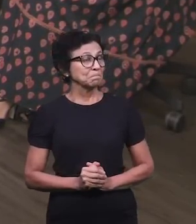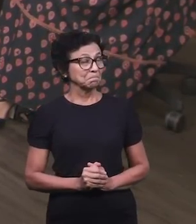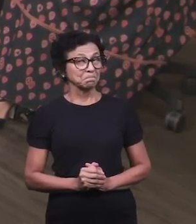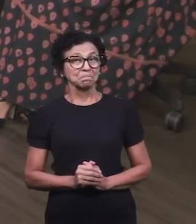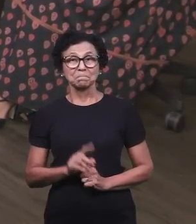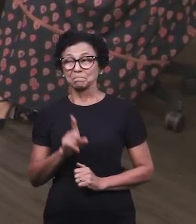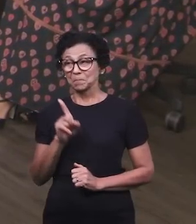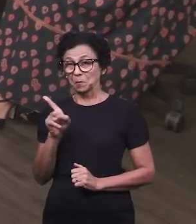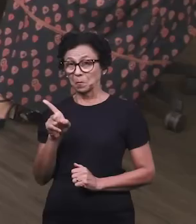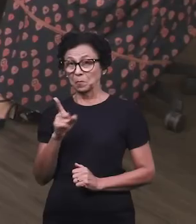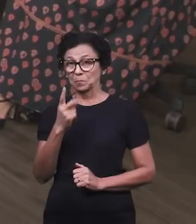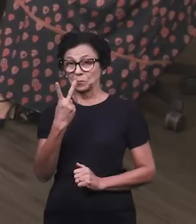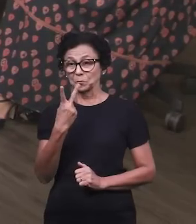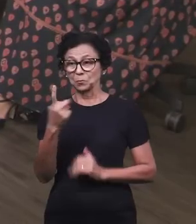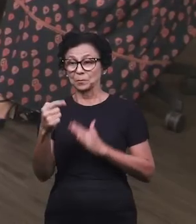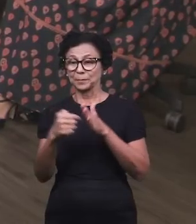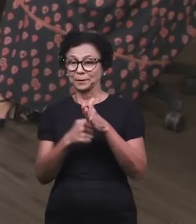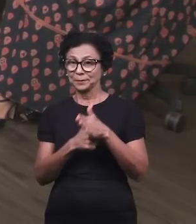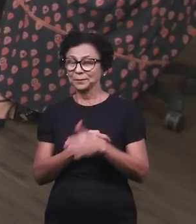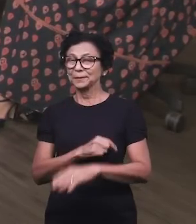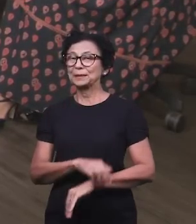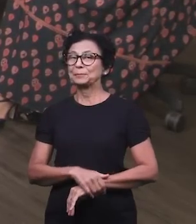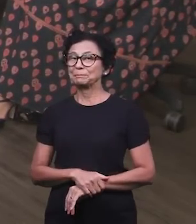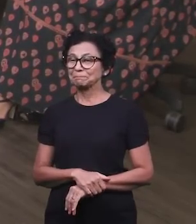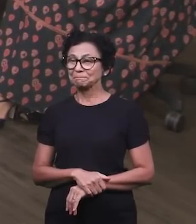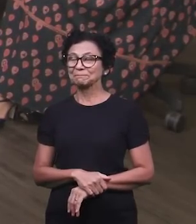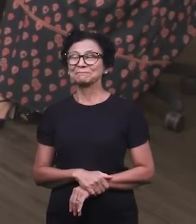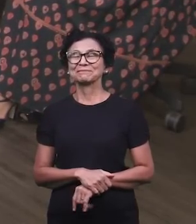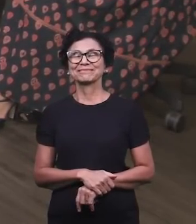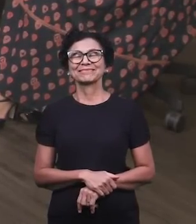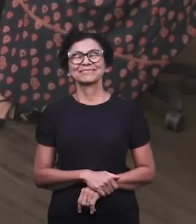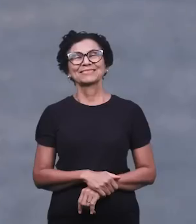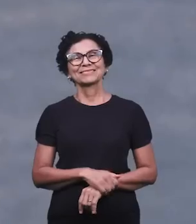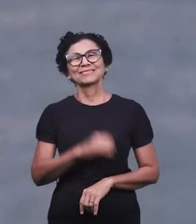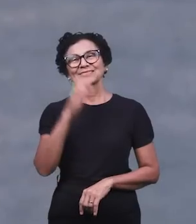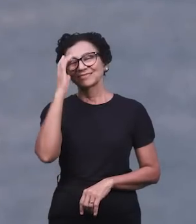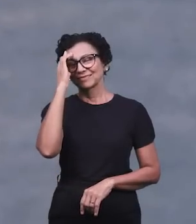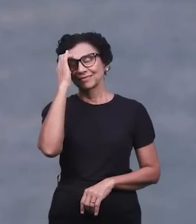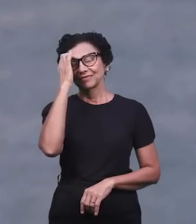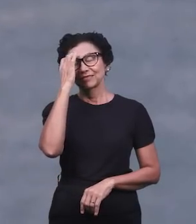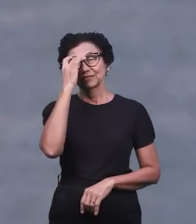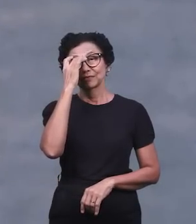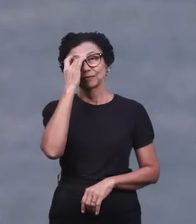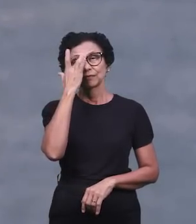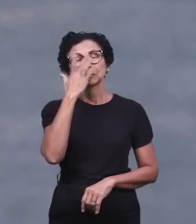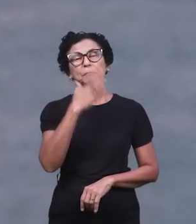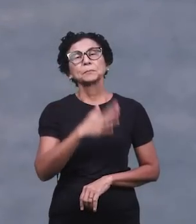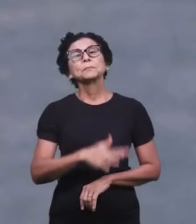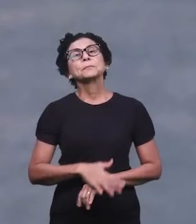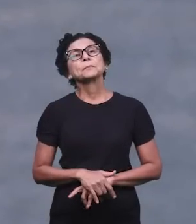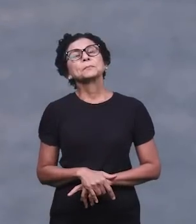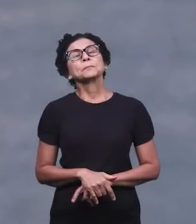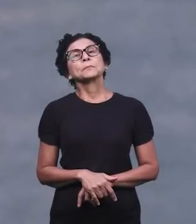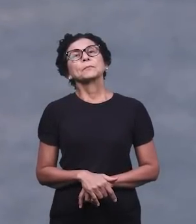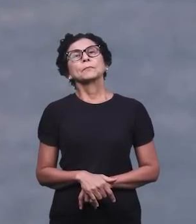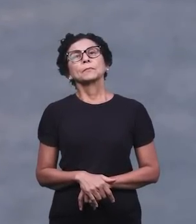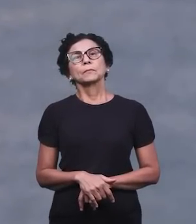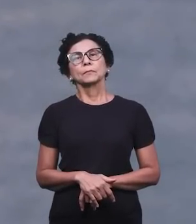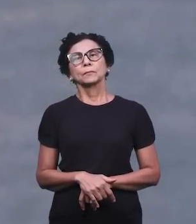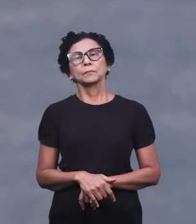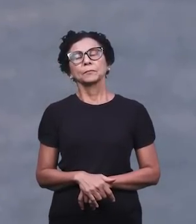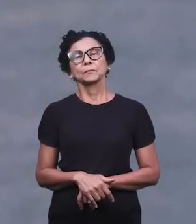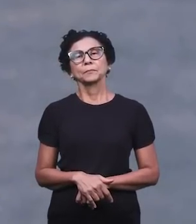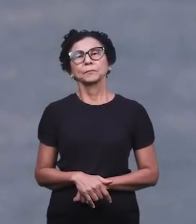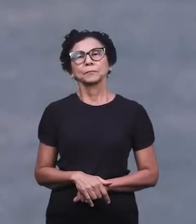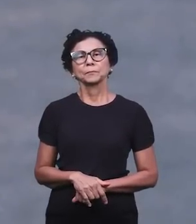curioso, hein? Muito bom. Mas vamos lá. Bom, gente, sempre nós já estamos caminhando para o final dessa